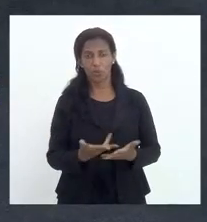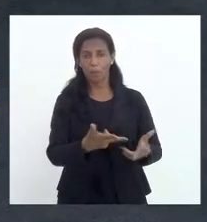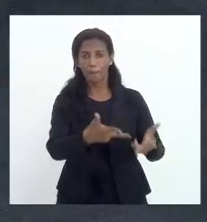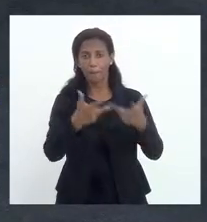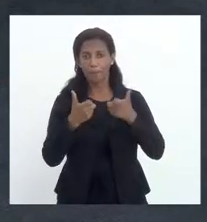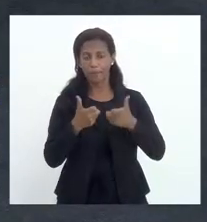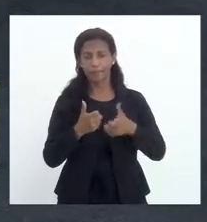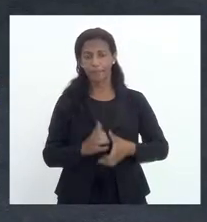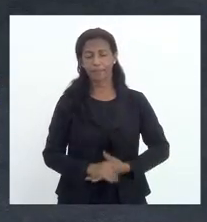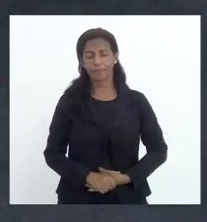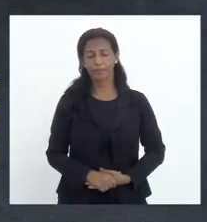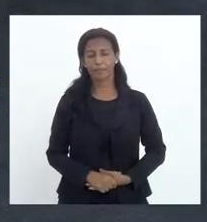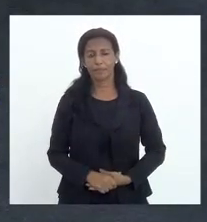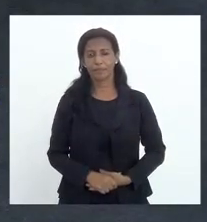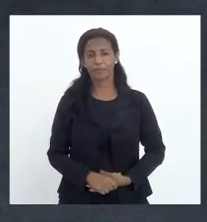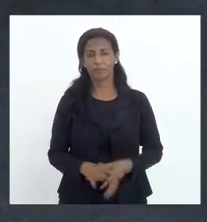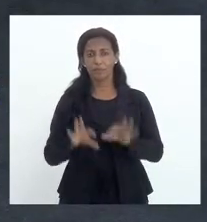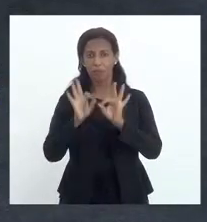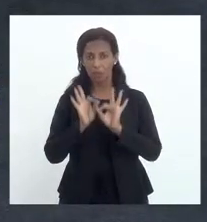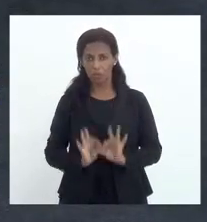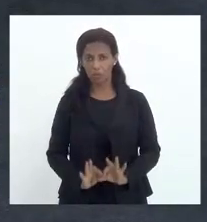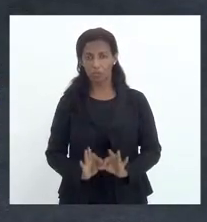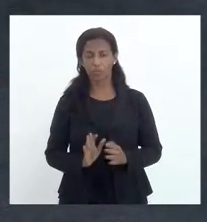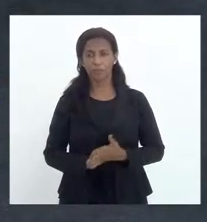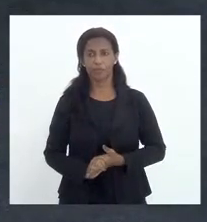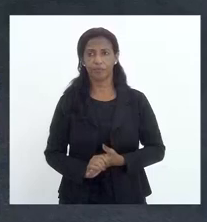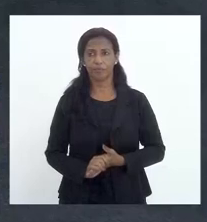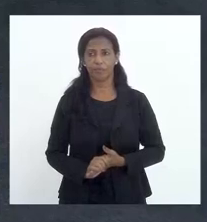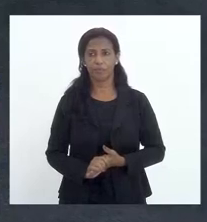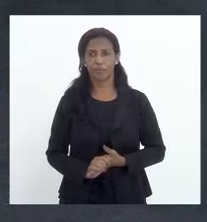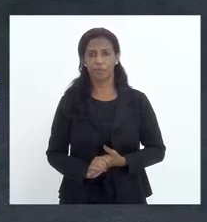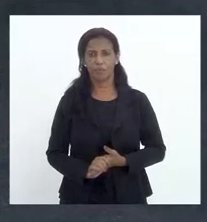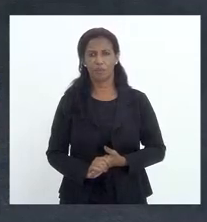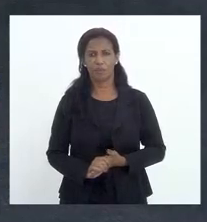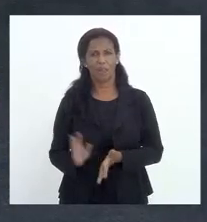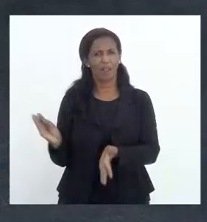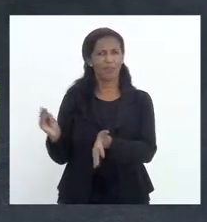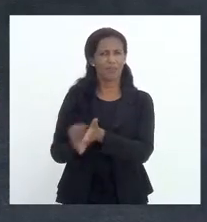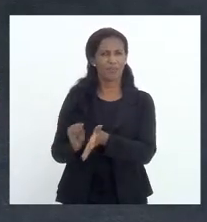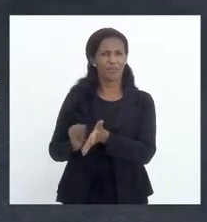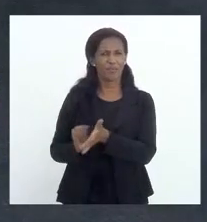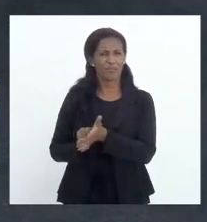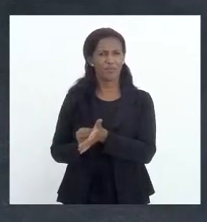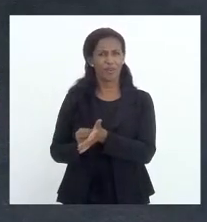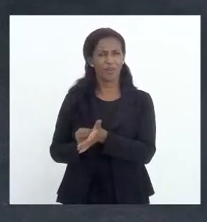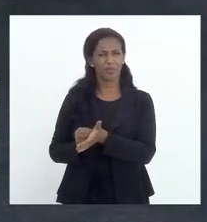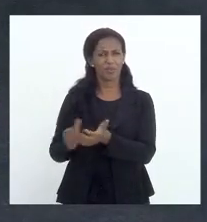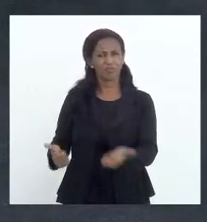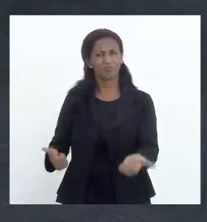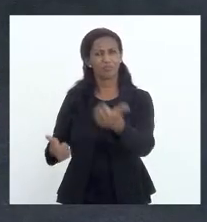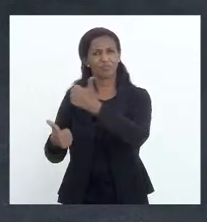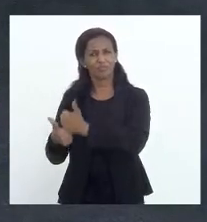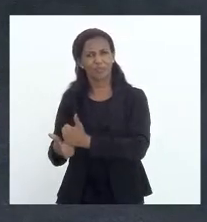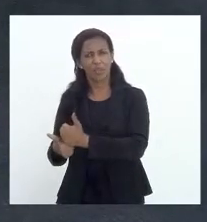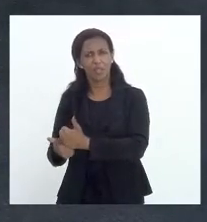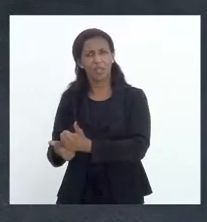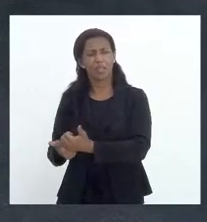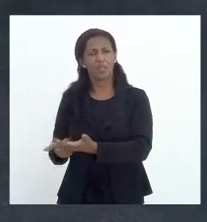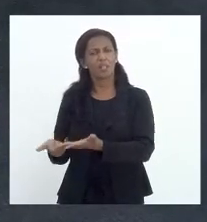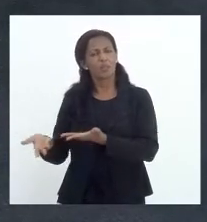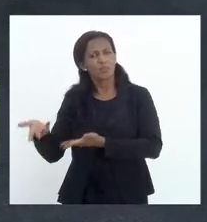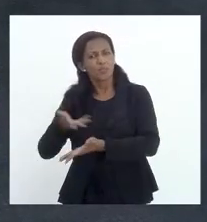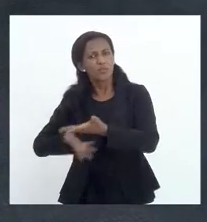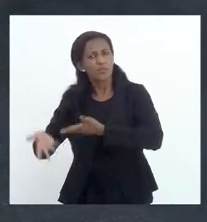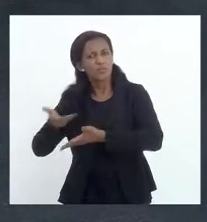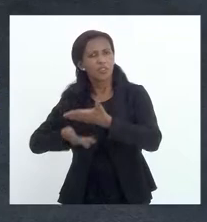a gente percebe aqui, justamente, o sucateamento pela falta de reposição e a falta de investimento